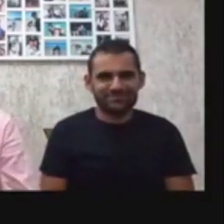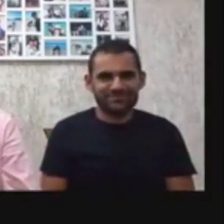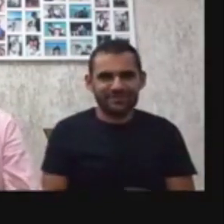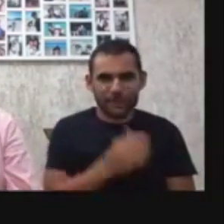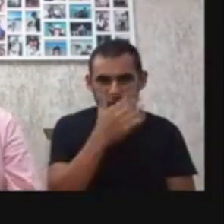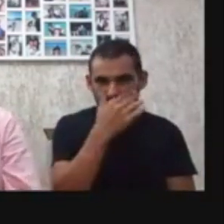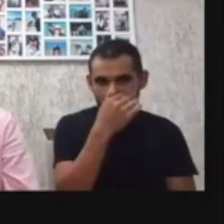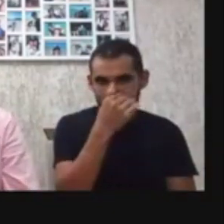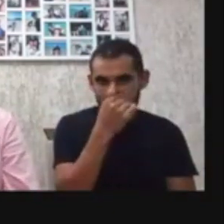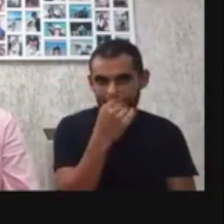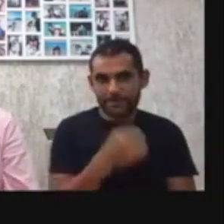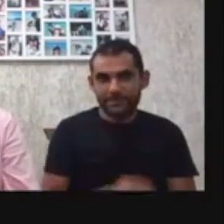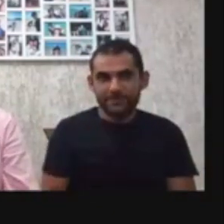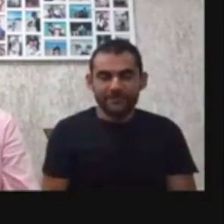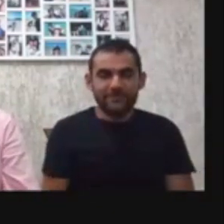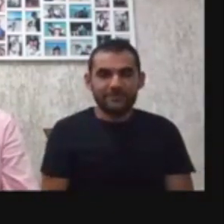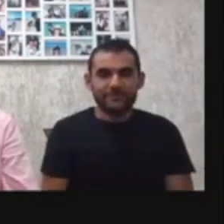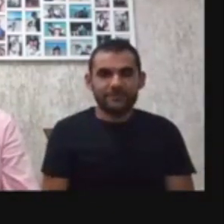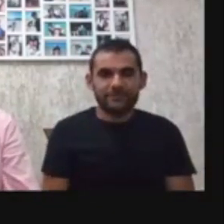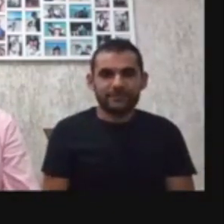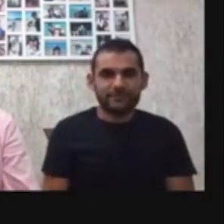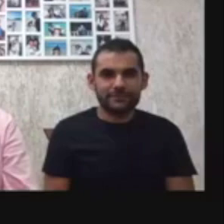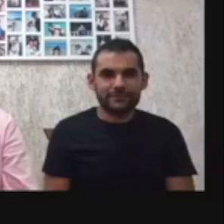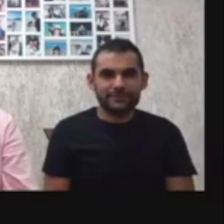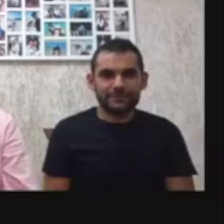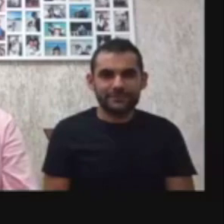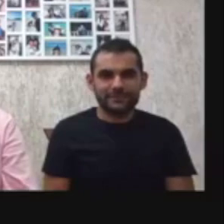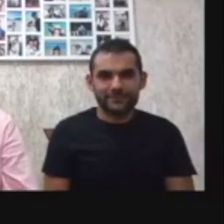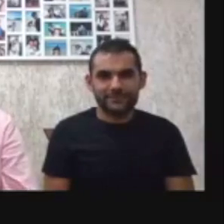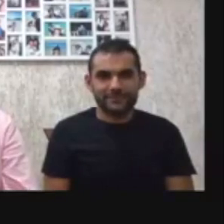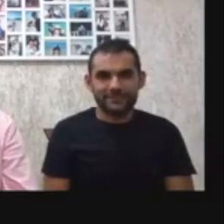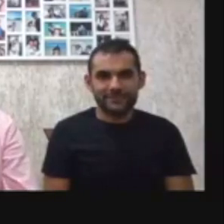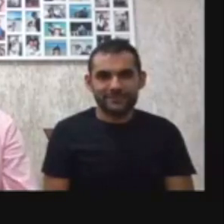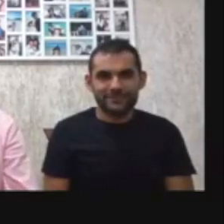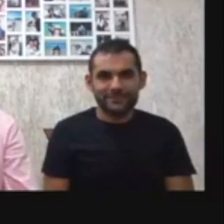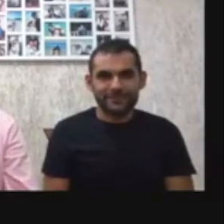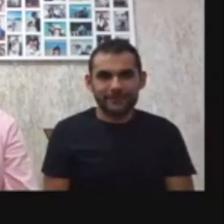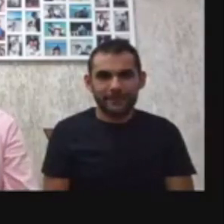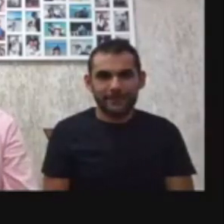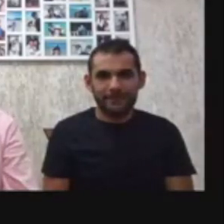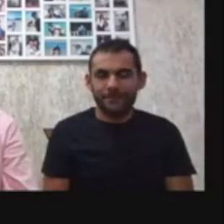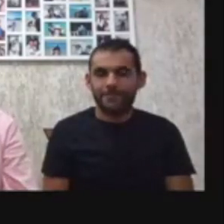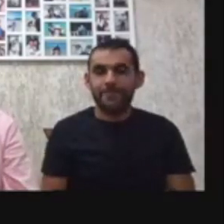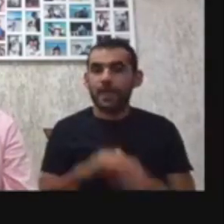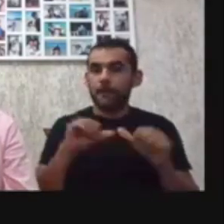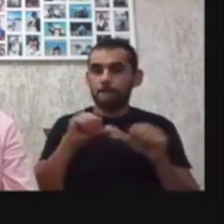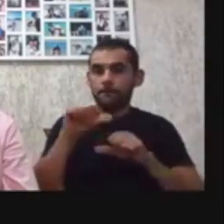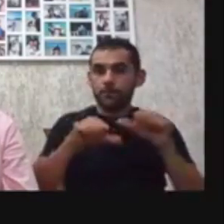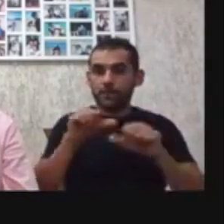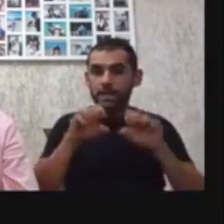trabalho, eu sei que você já falou um pouco aí, mas eu tive uma dúvida aqui. Eu vi que você coloca uma reestruturação...